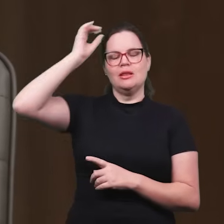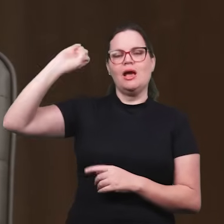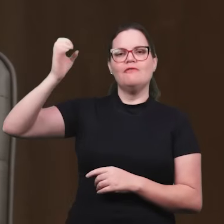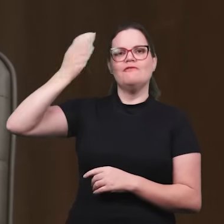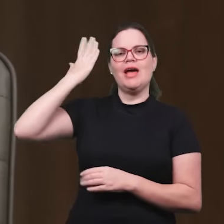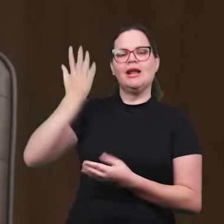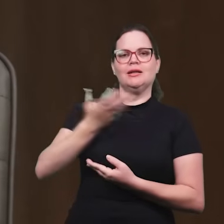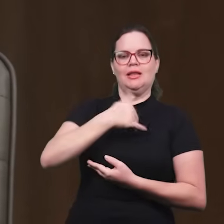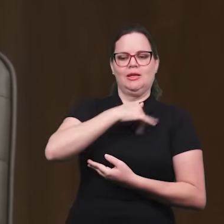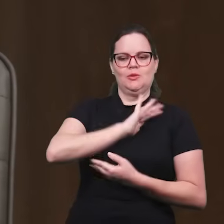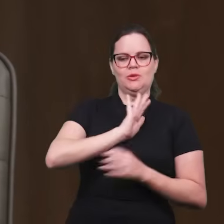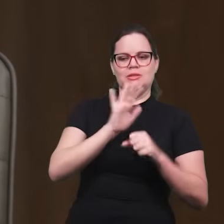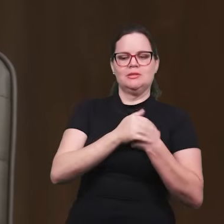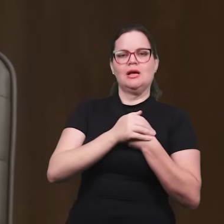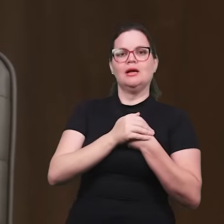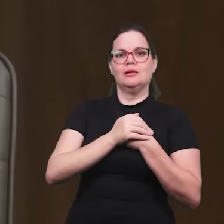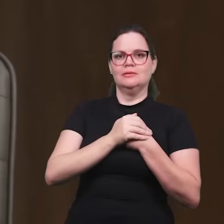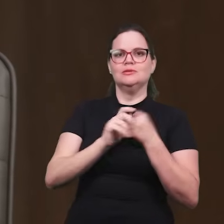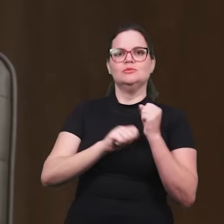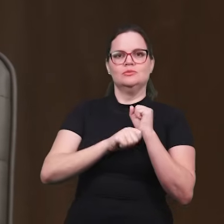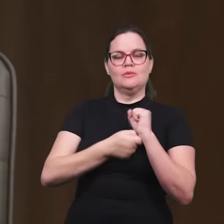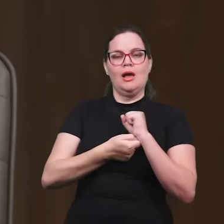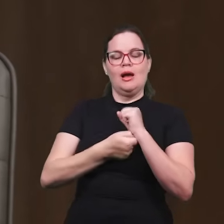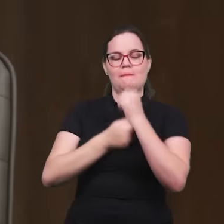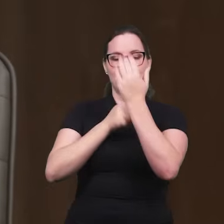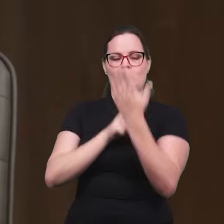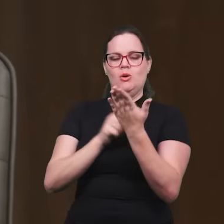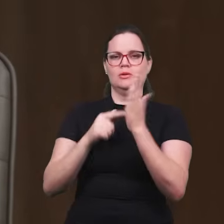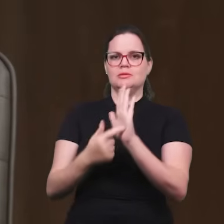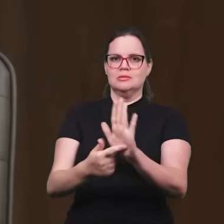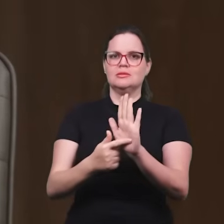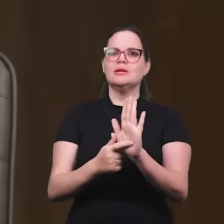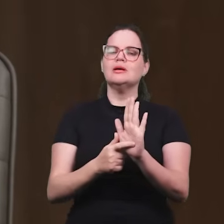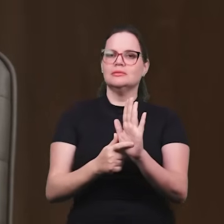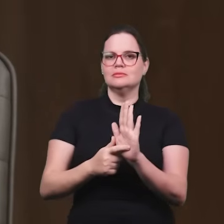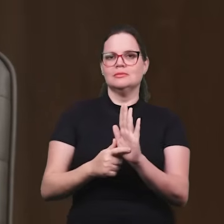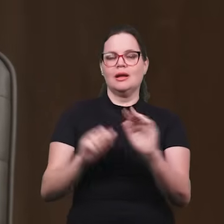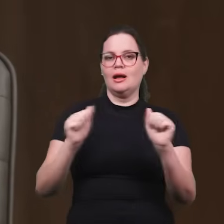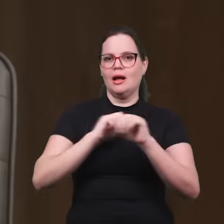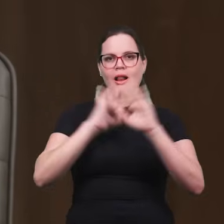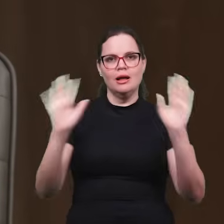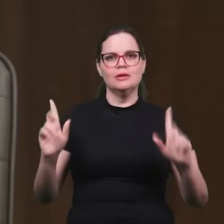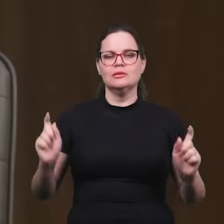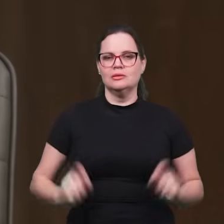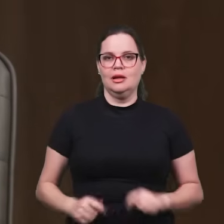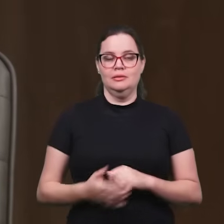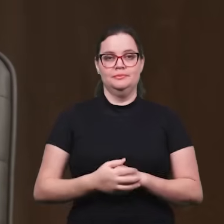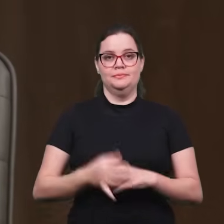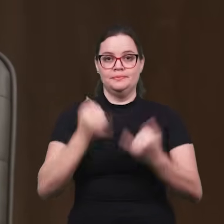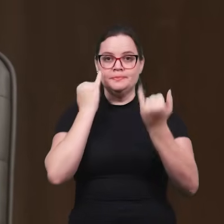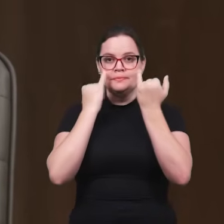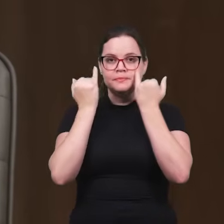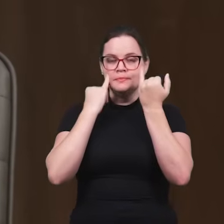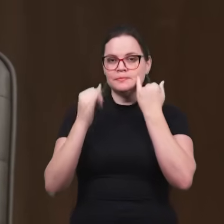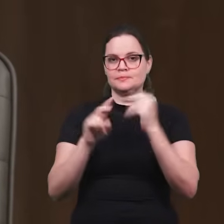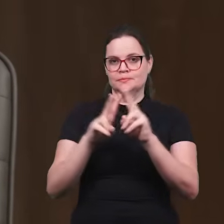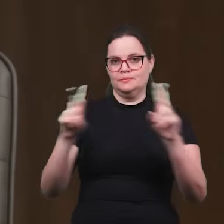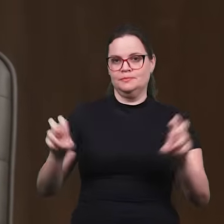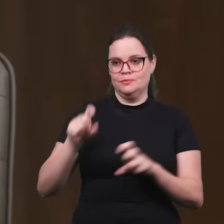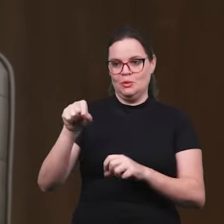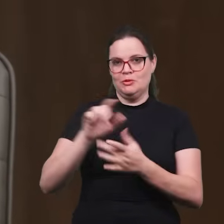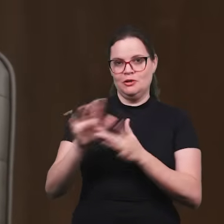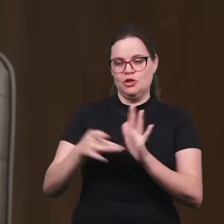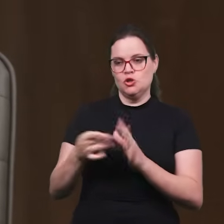aquilo que está oculto, né, que revela o profundo escondido. E essa informação espiritual que o Senhor